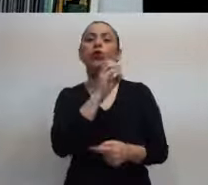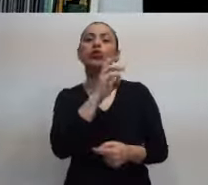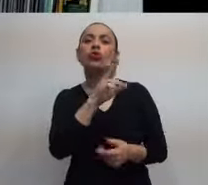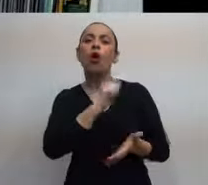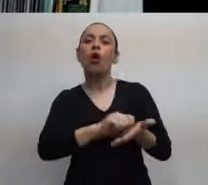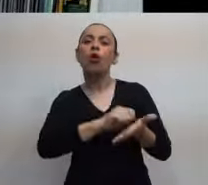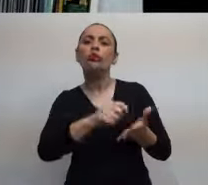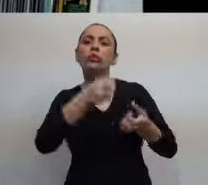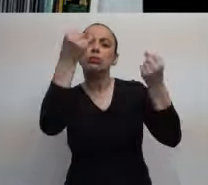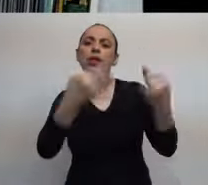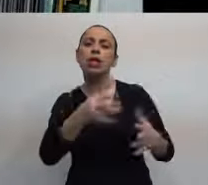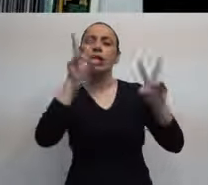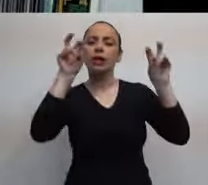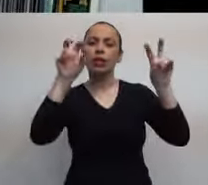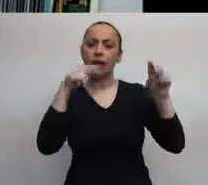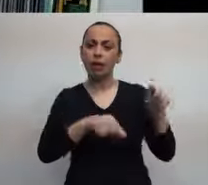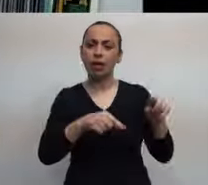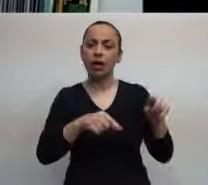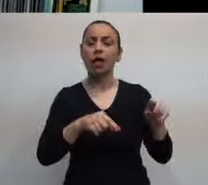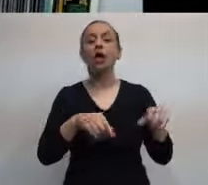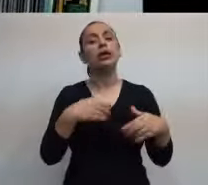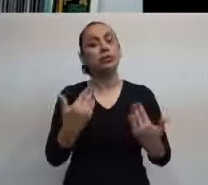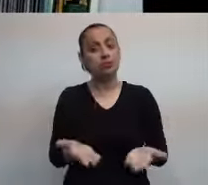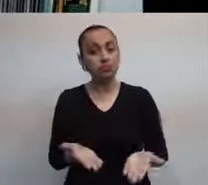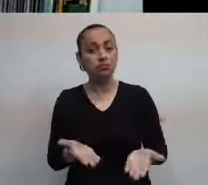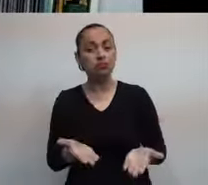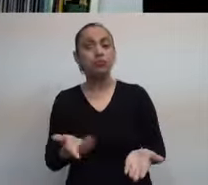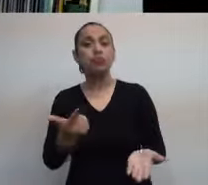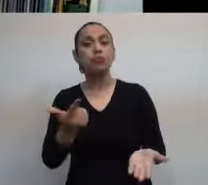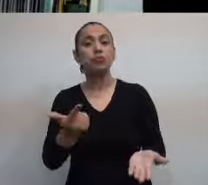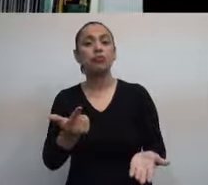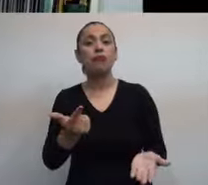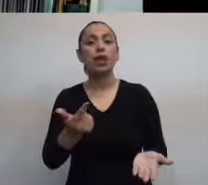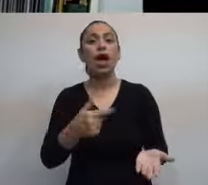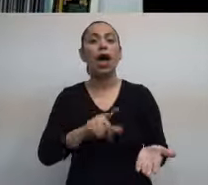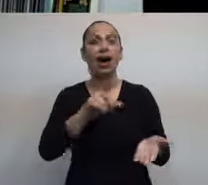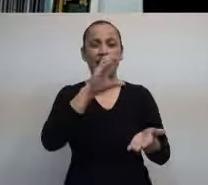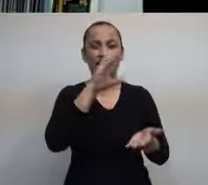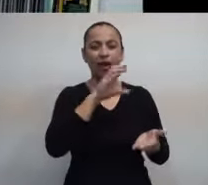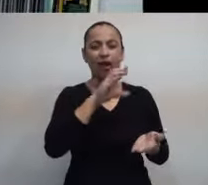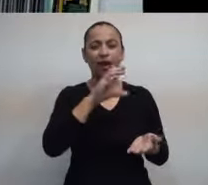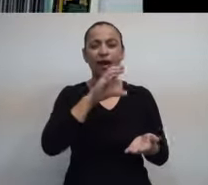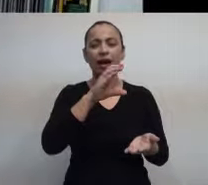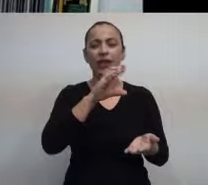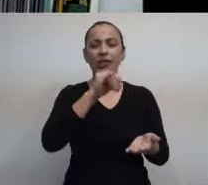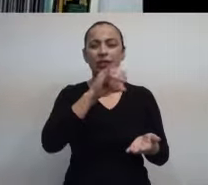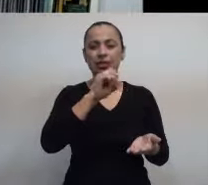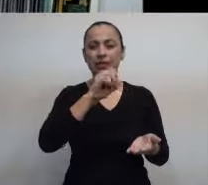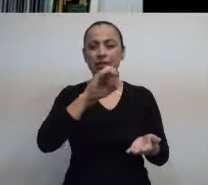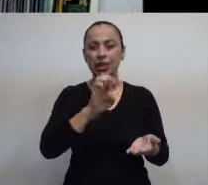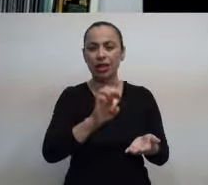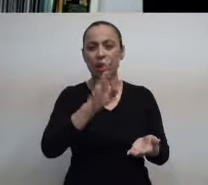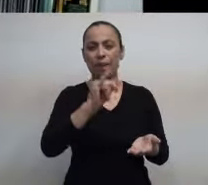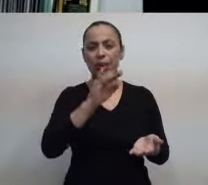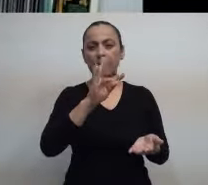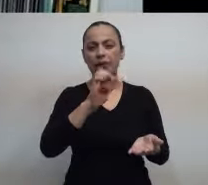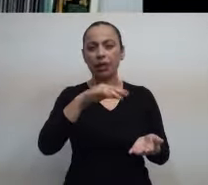falam sobre o tema. E aí, nesse sentido, a historiadora Circe Bittencourt,